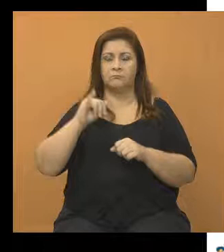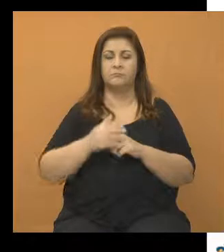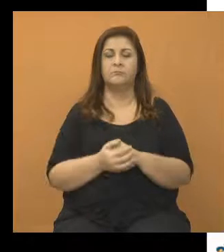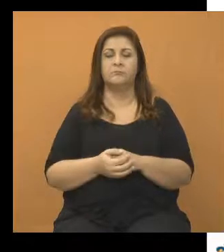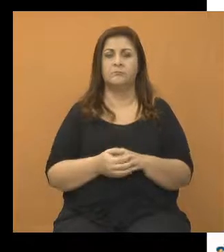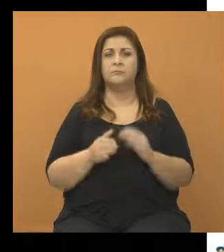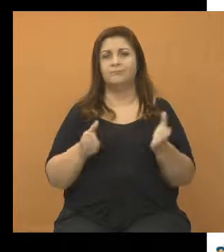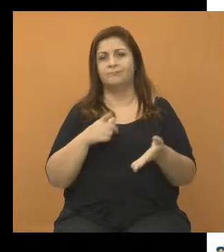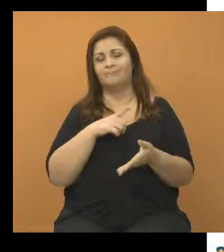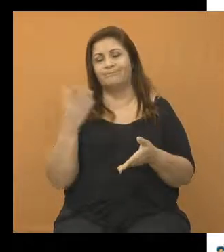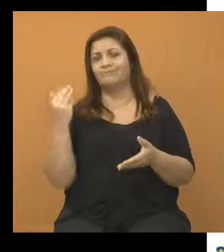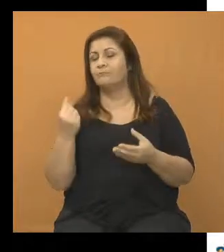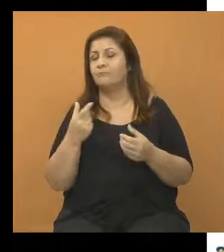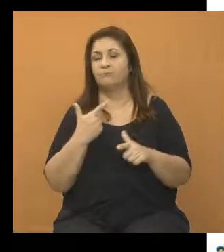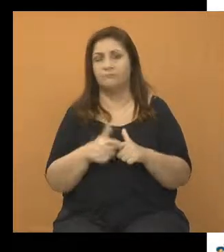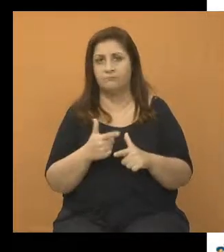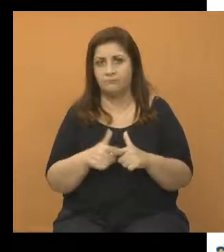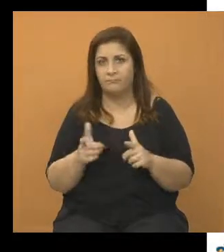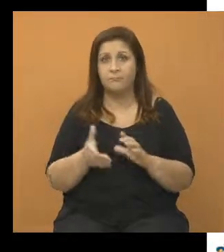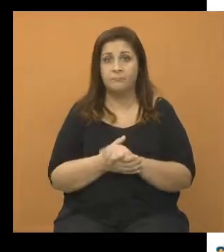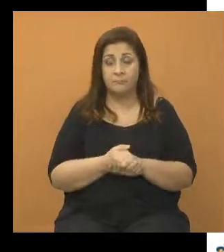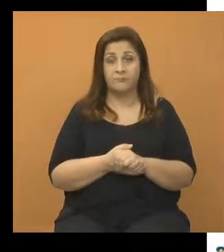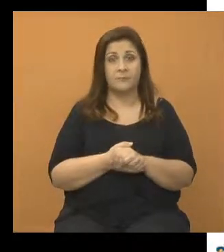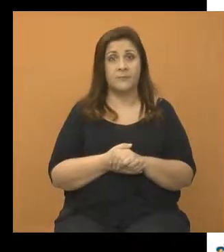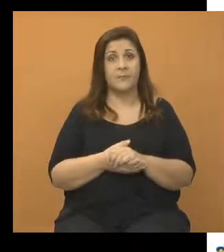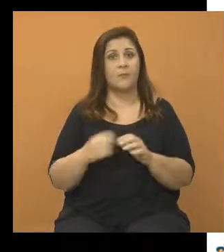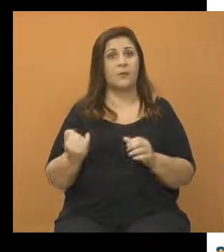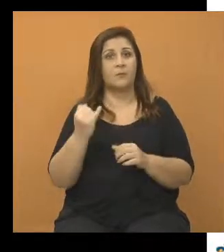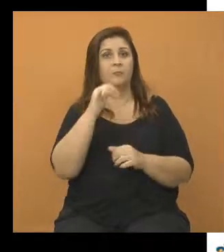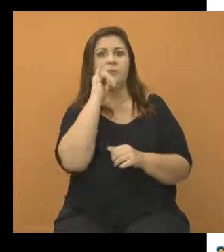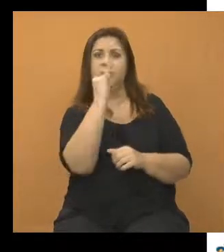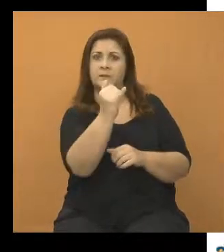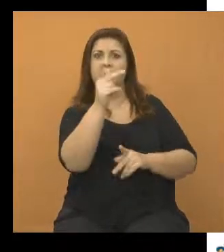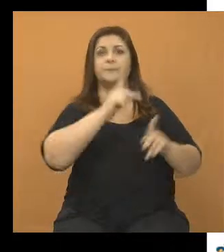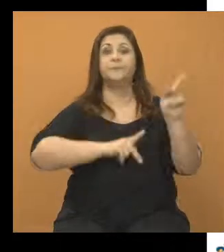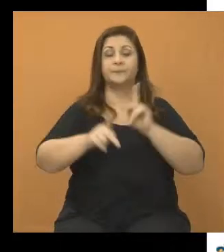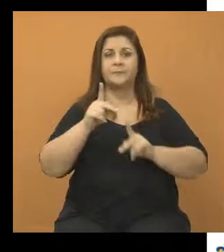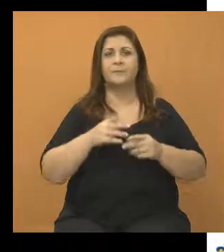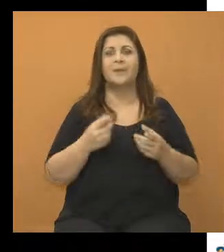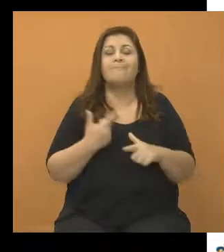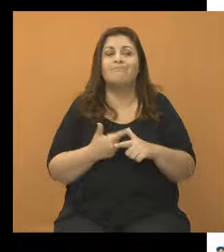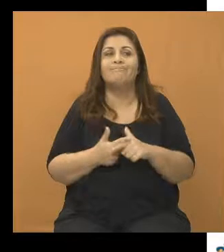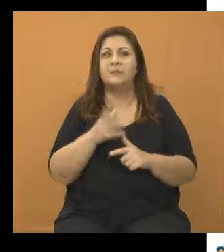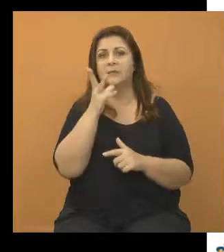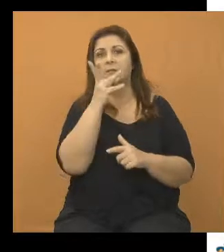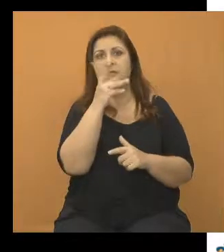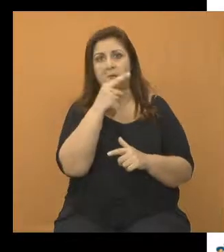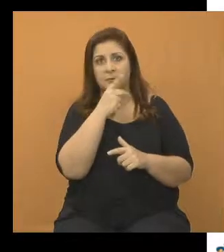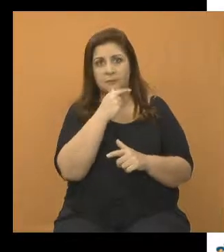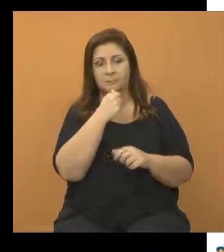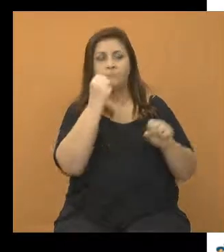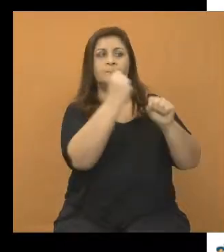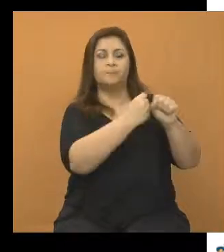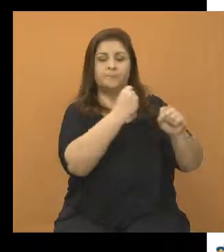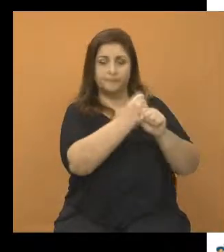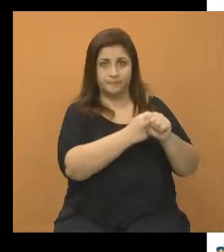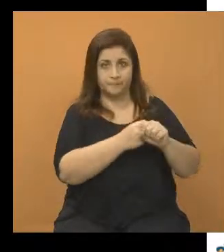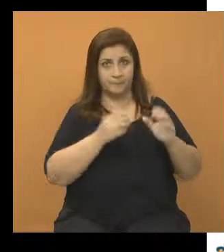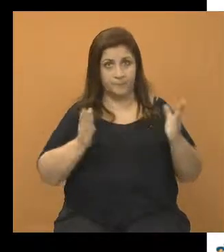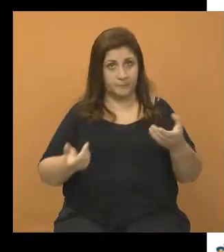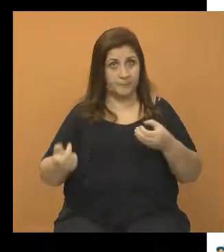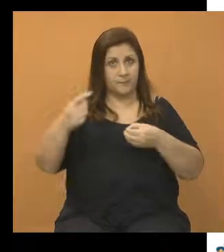A gente demorou, até é importante dar um respaldo para a sociedade quanto à demora das obras do Turi, né, da retomada,